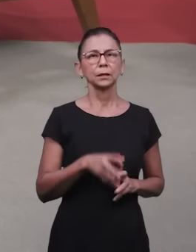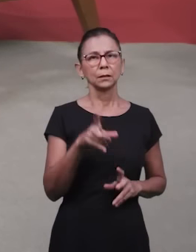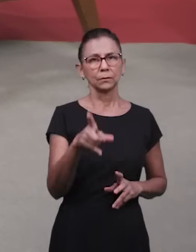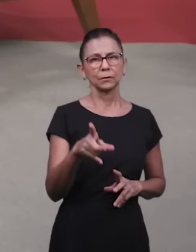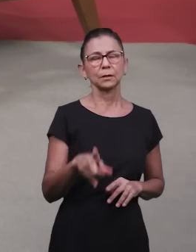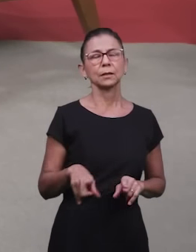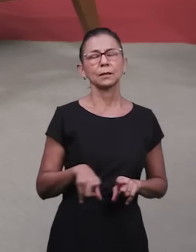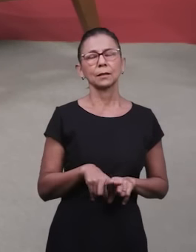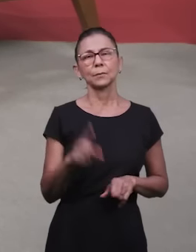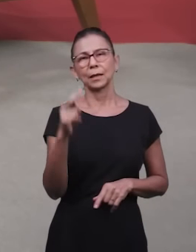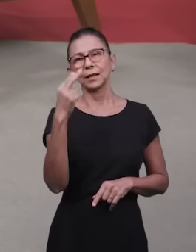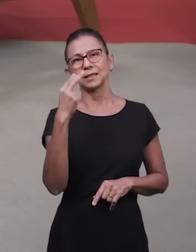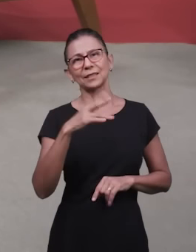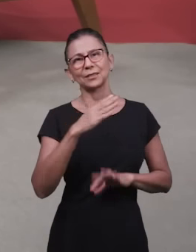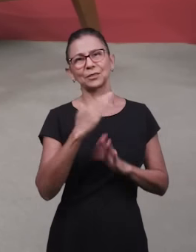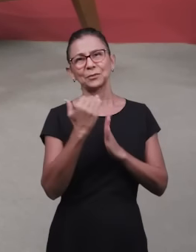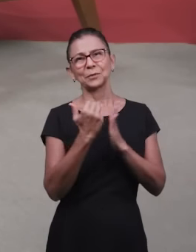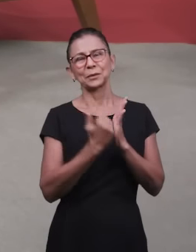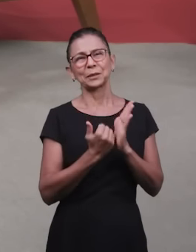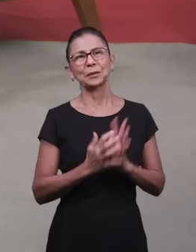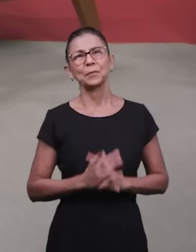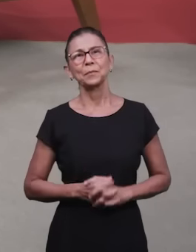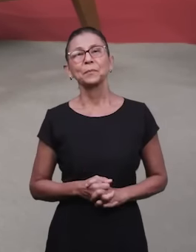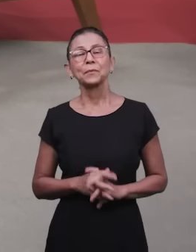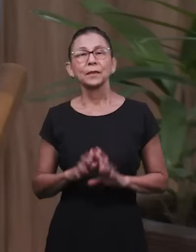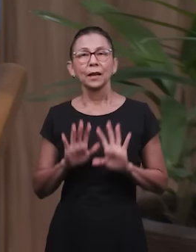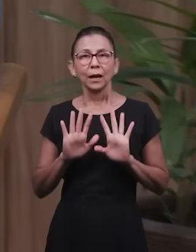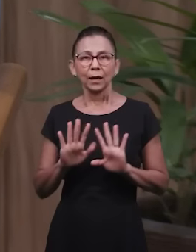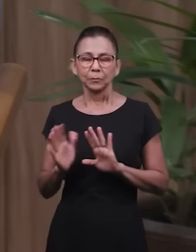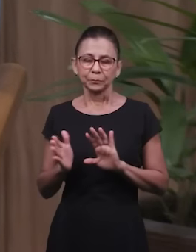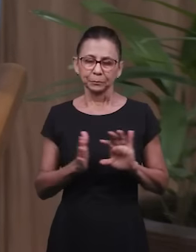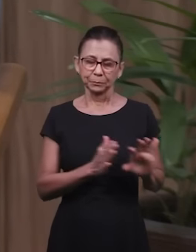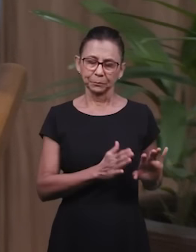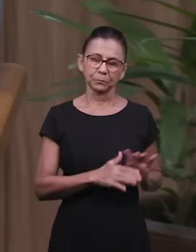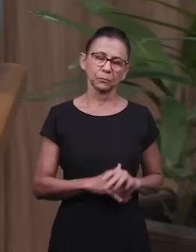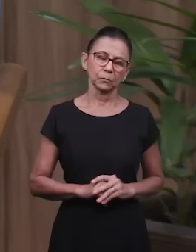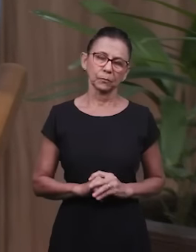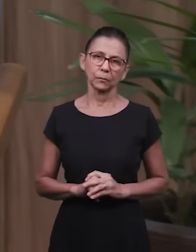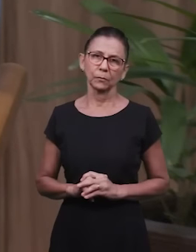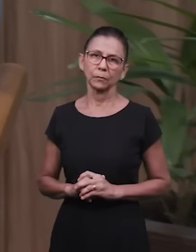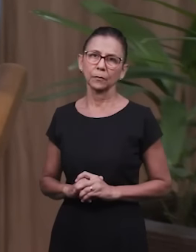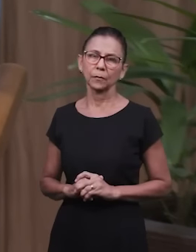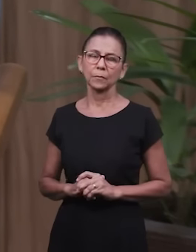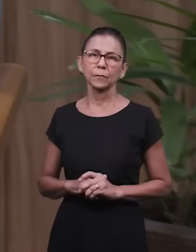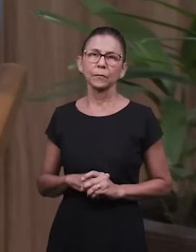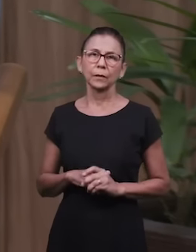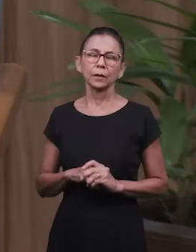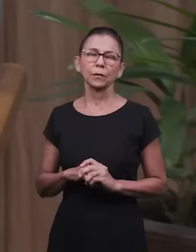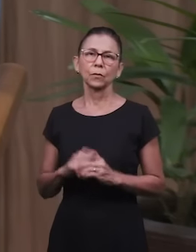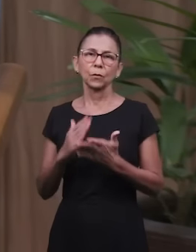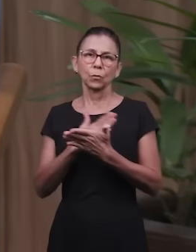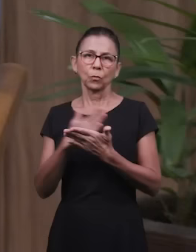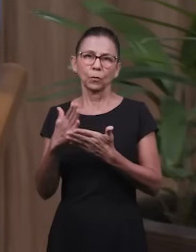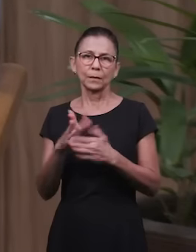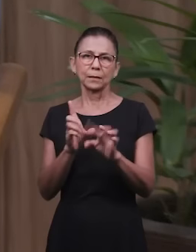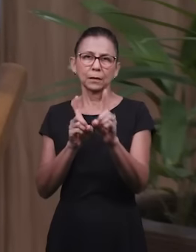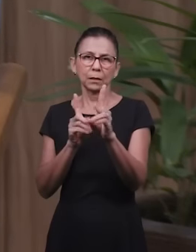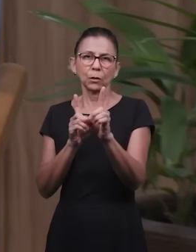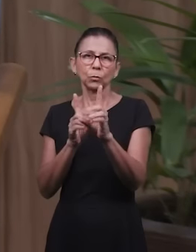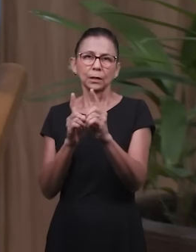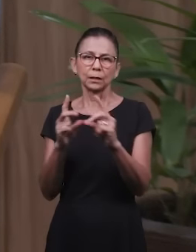participa, também assiste a esse programa. Mas a gente entra agora, então, no aspecto doutrinário, que é objeto,